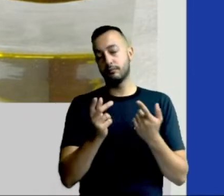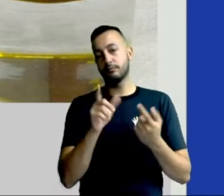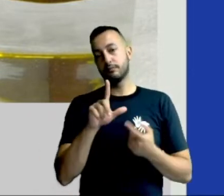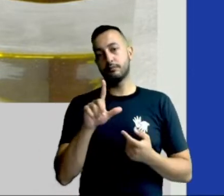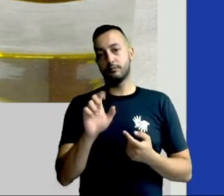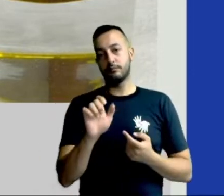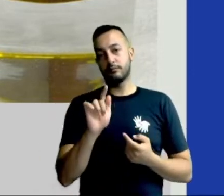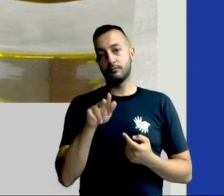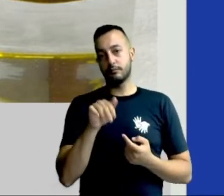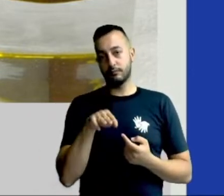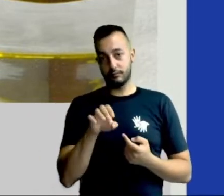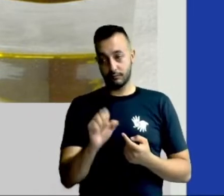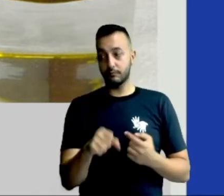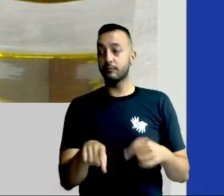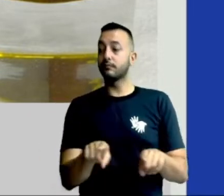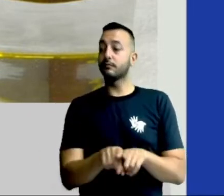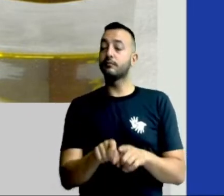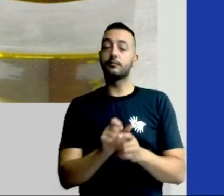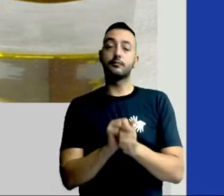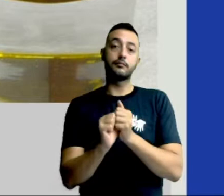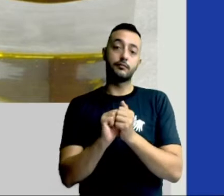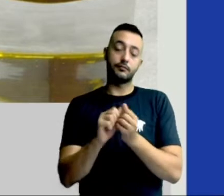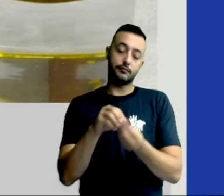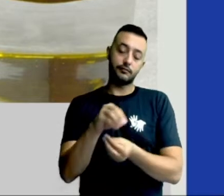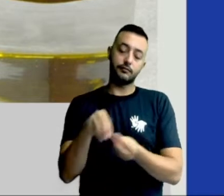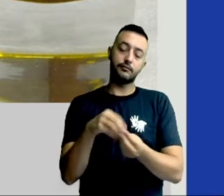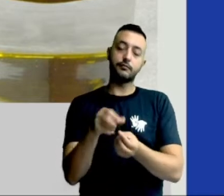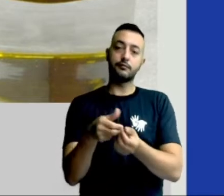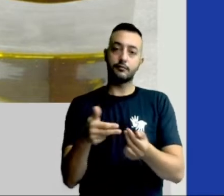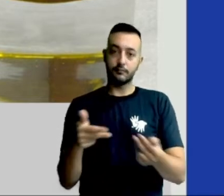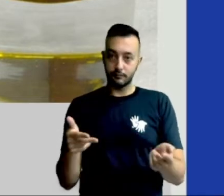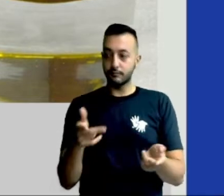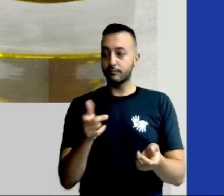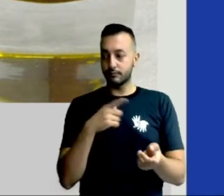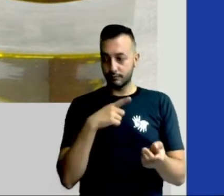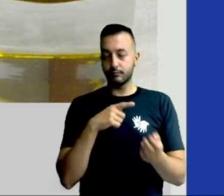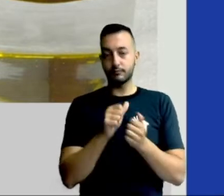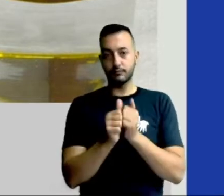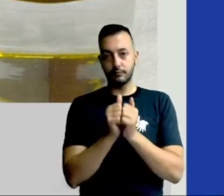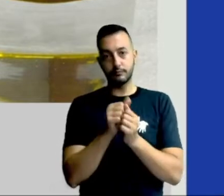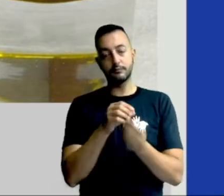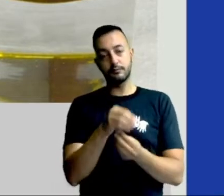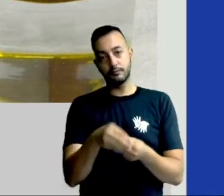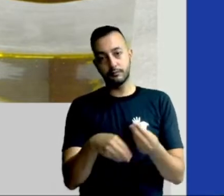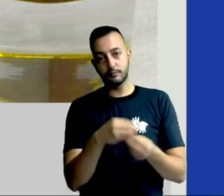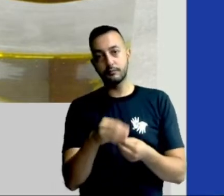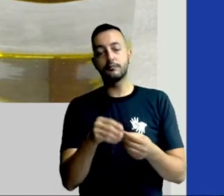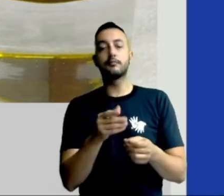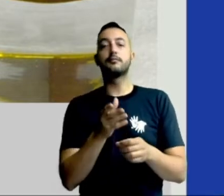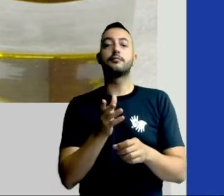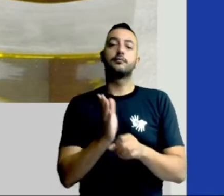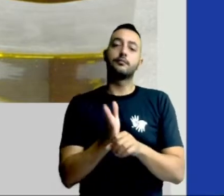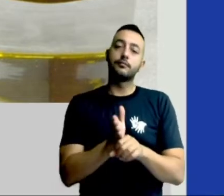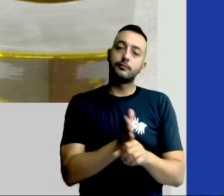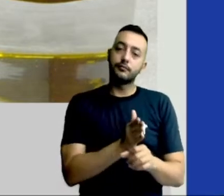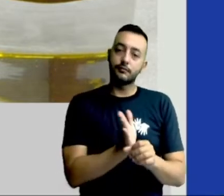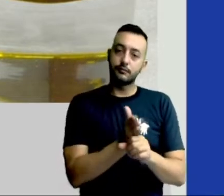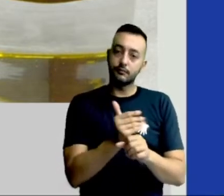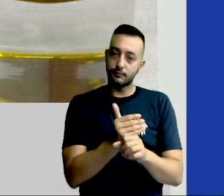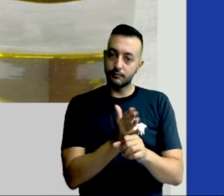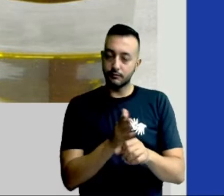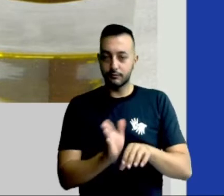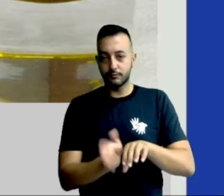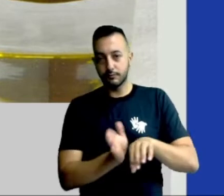E o risoto, que é delicioso, né? Nós conseguimos ver que aí tem uma mistura de arroz com legumes, mas nós